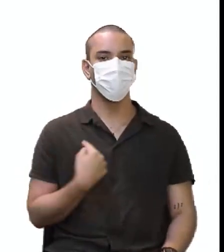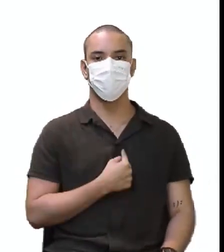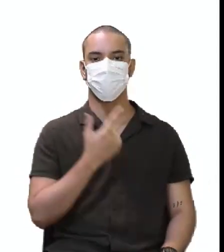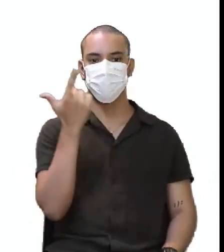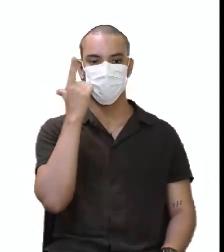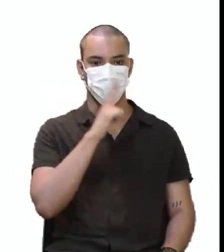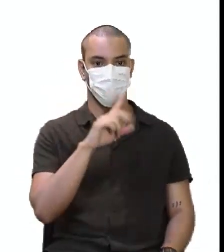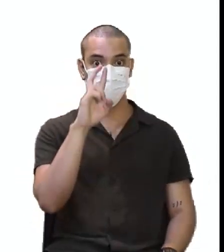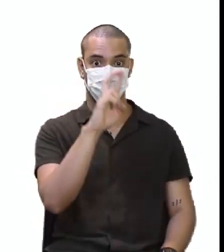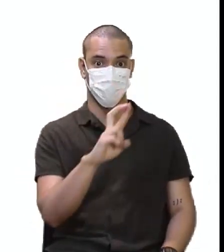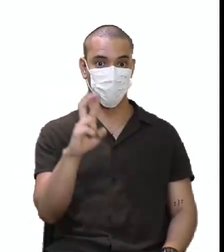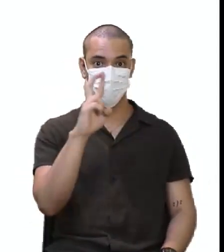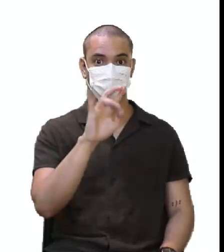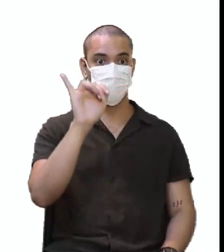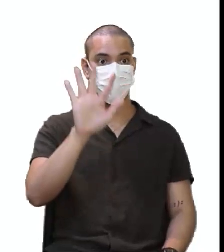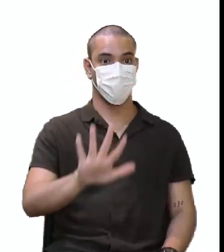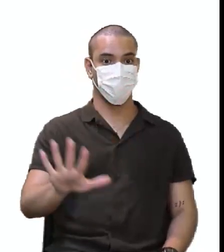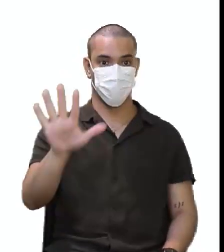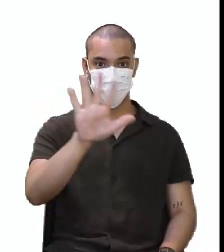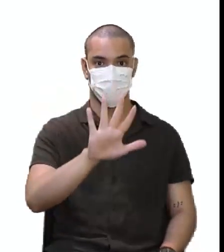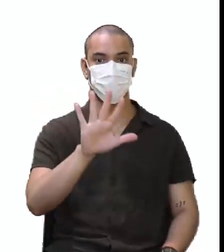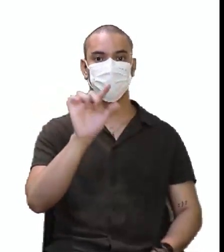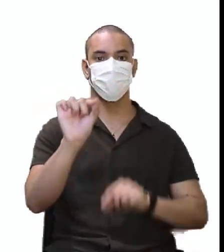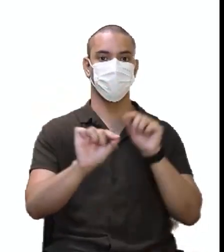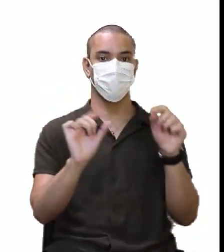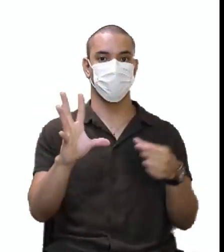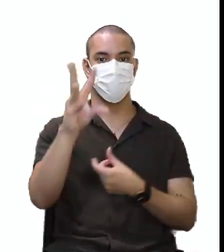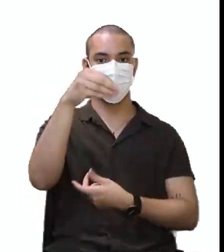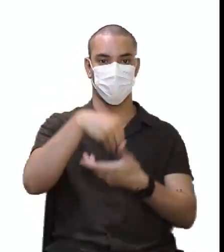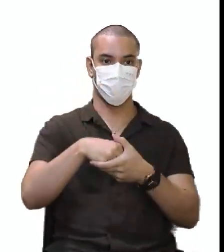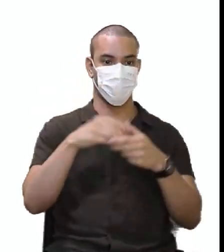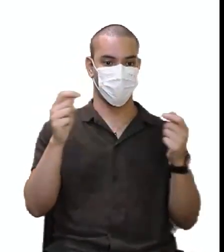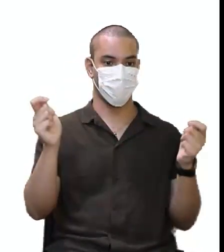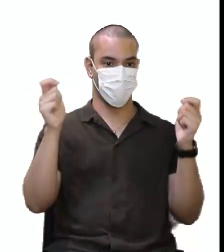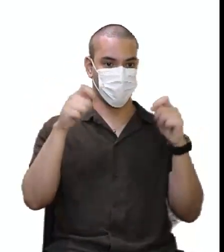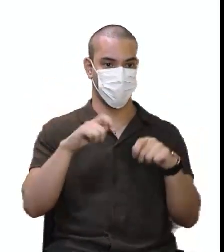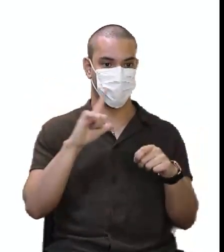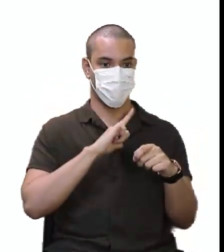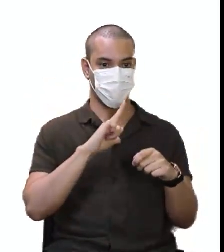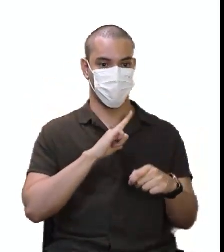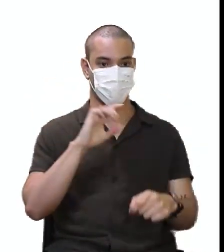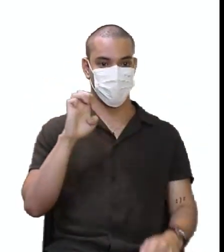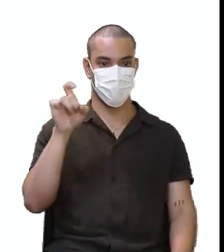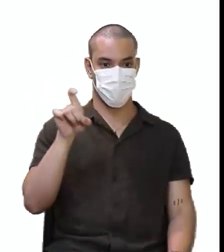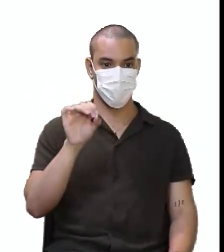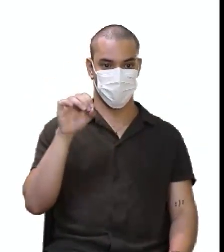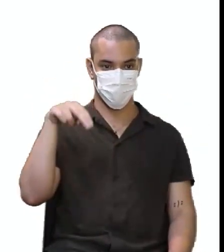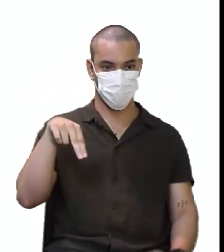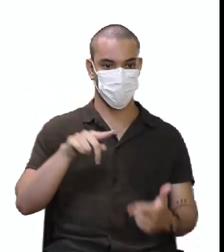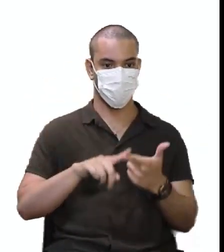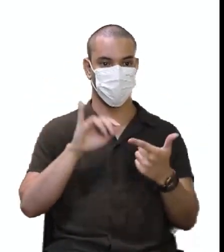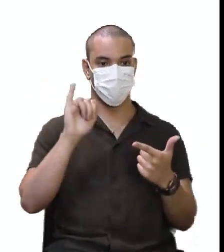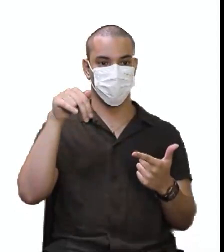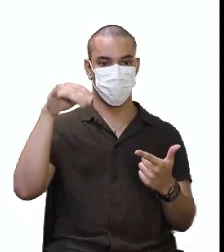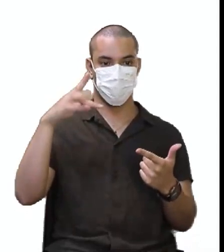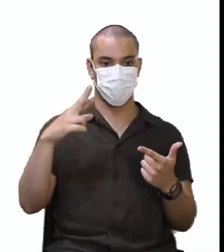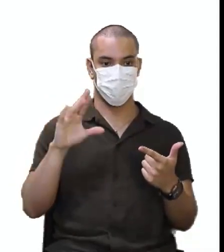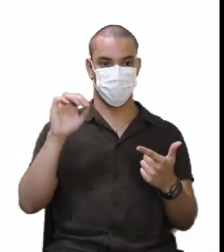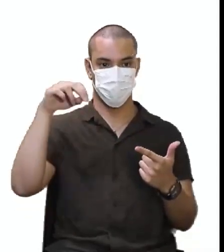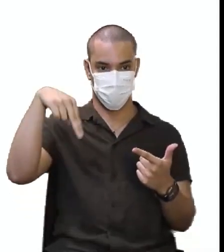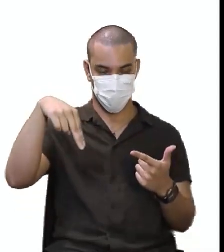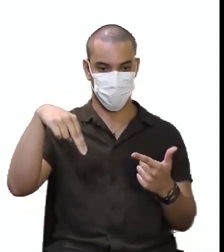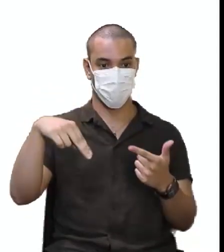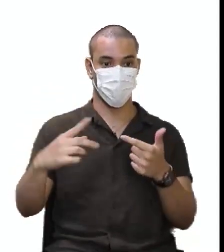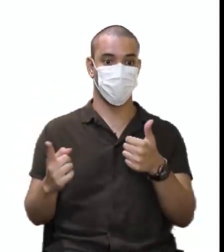observar aqui na imagem? Que a gente tem regiões chamadas de exons e introns. Essas regiões chamadas